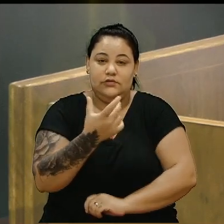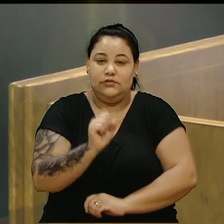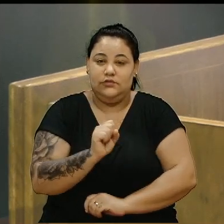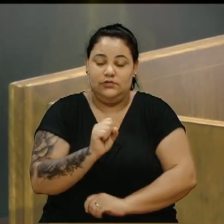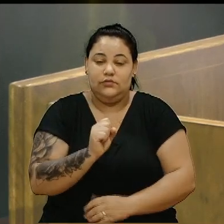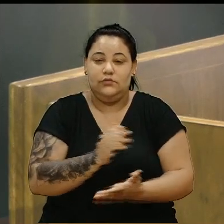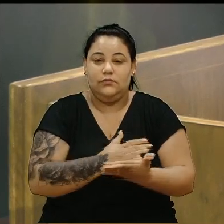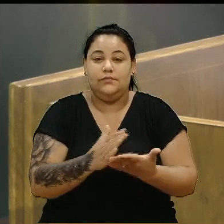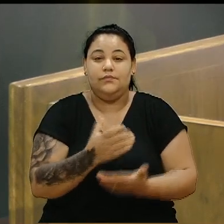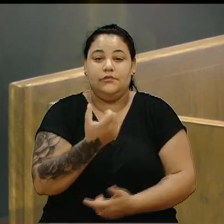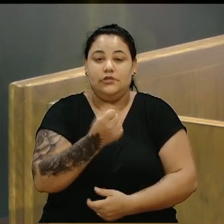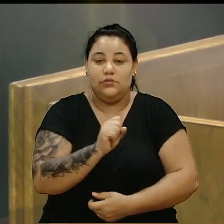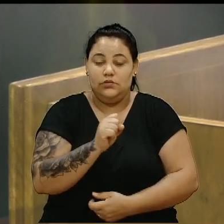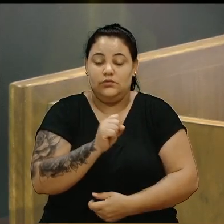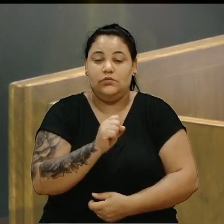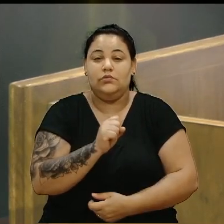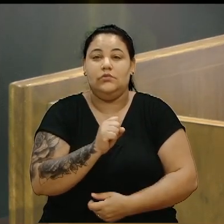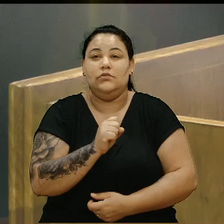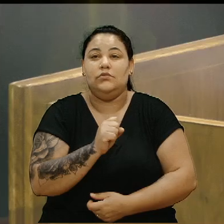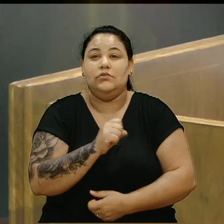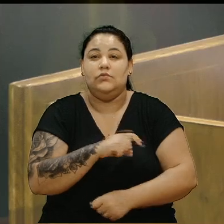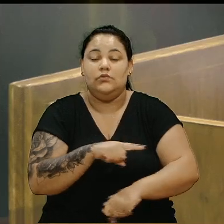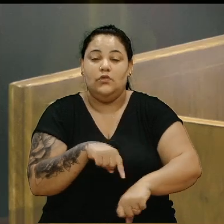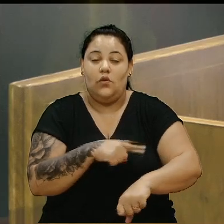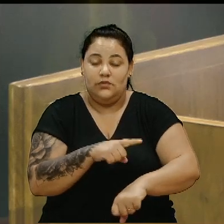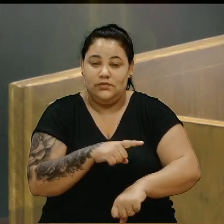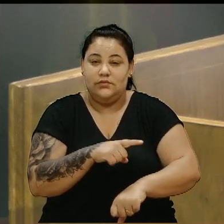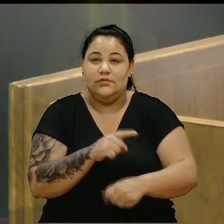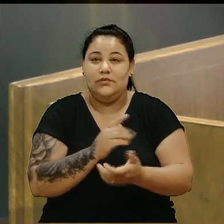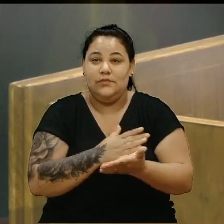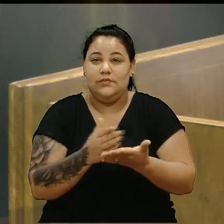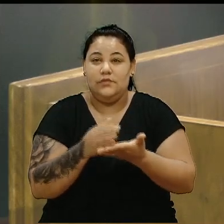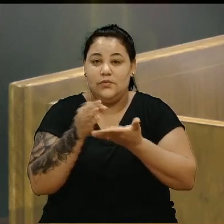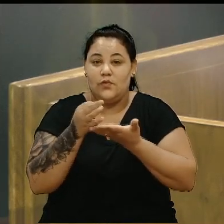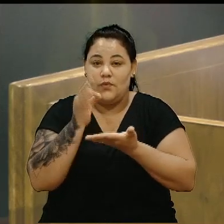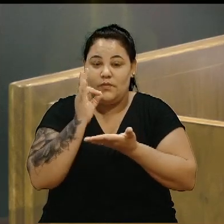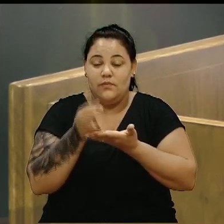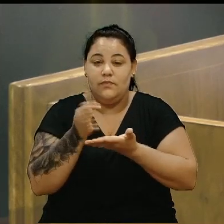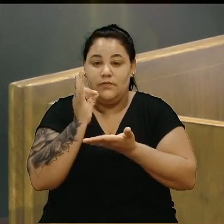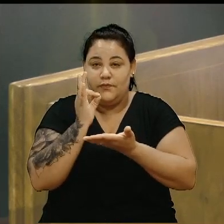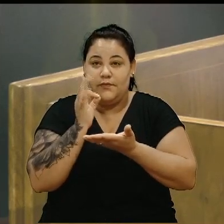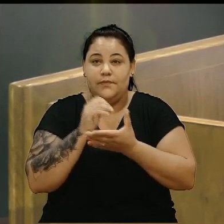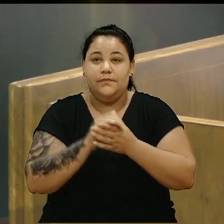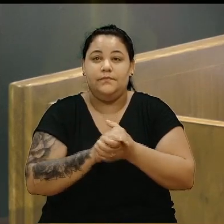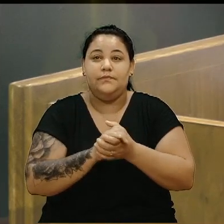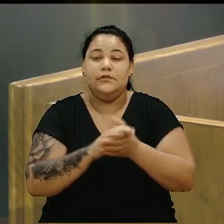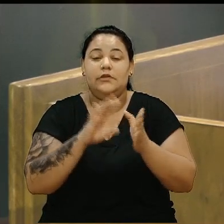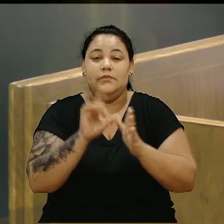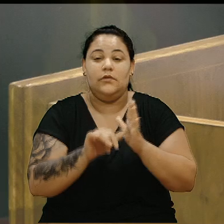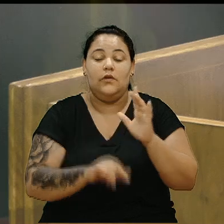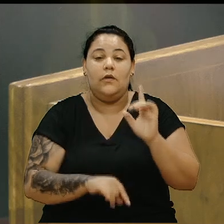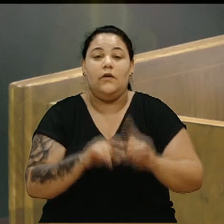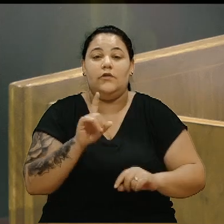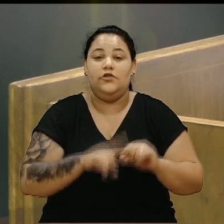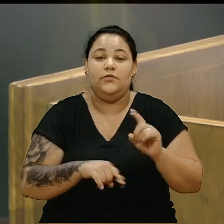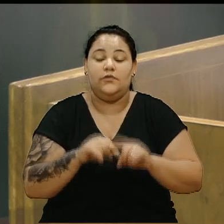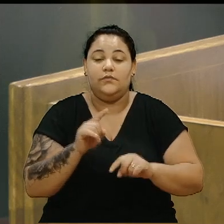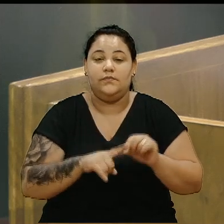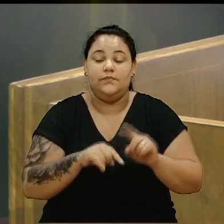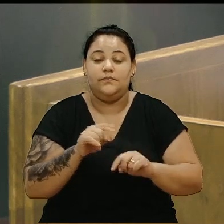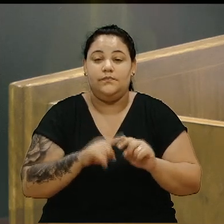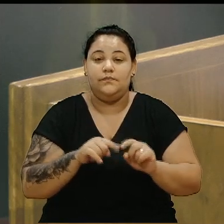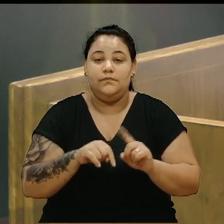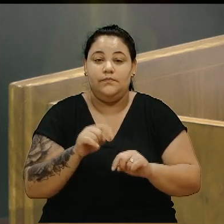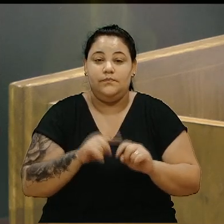8 horas, iniciaremos com um café, um coffee break, e depois atividades com profissionais da área